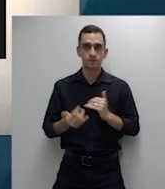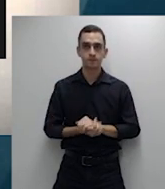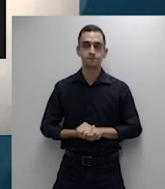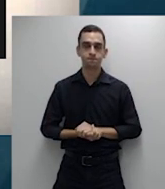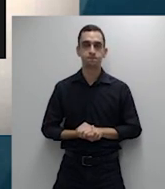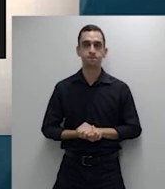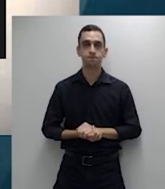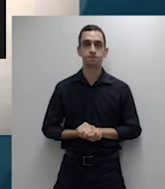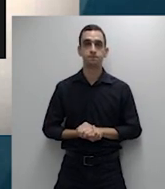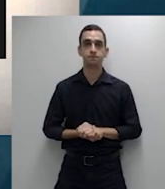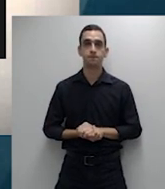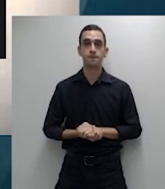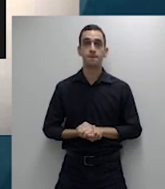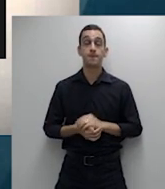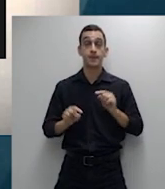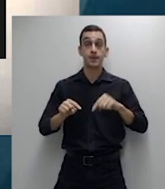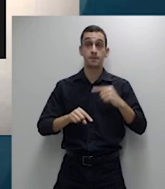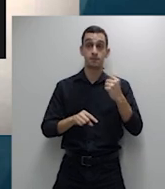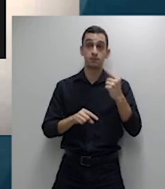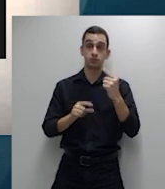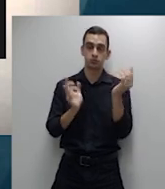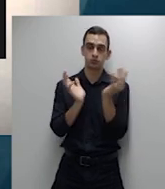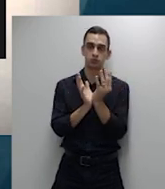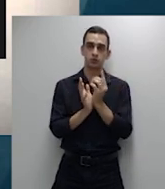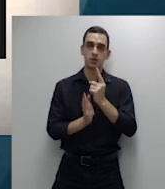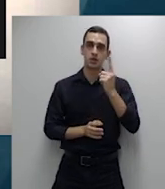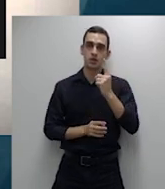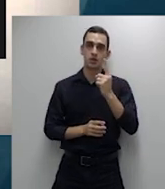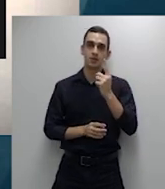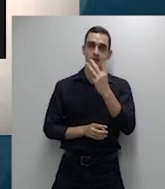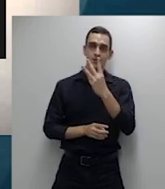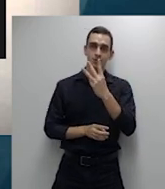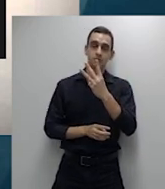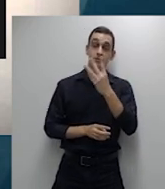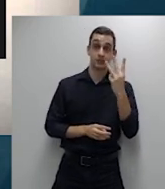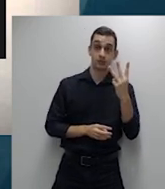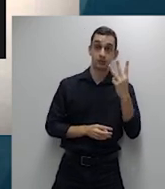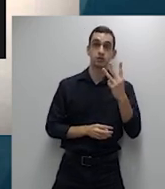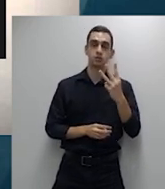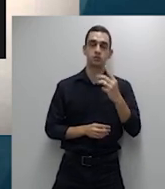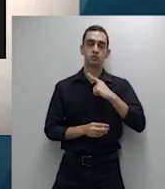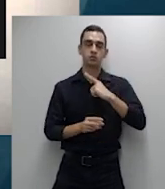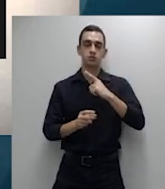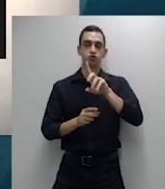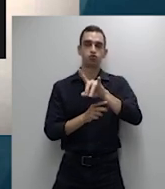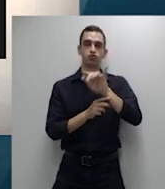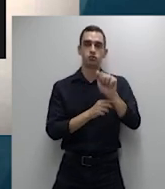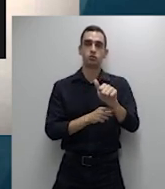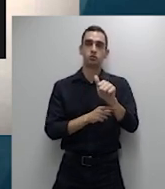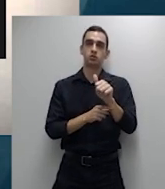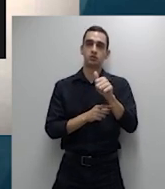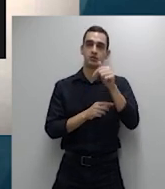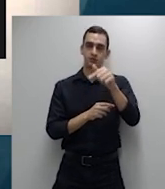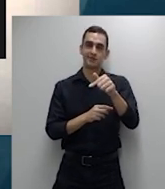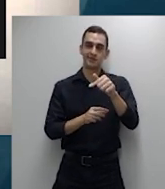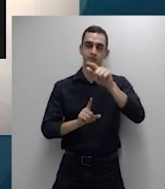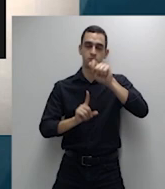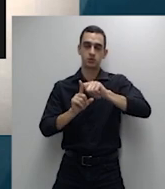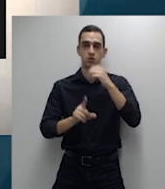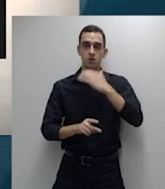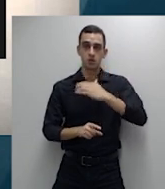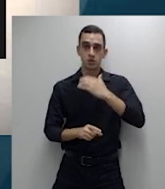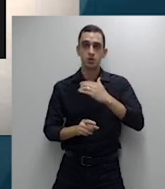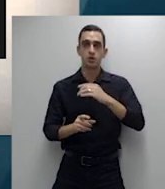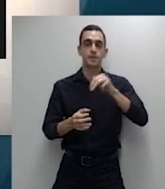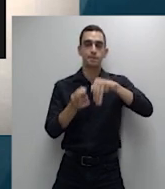e para turma mapa da 33ª sessão ordinária e sete de dezembro de 2021 Presidente Excelentíssimo